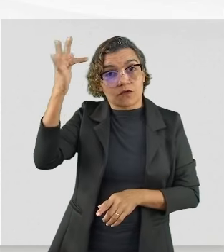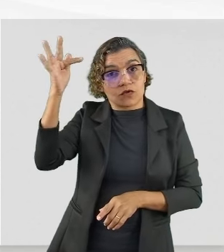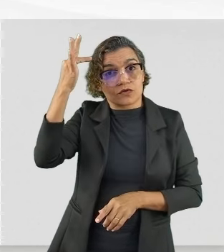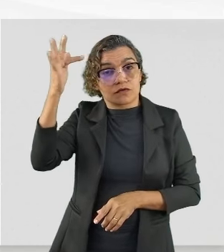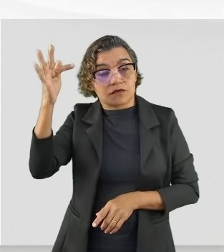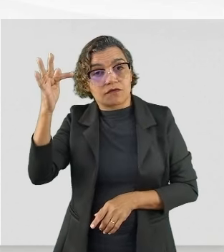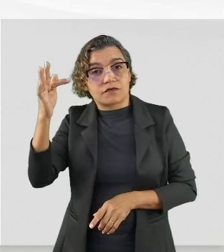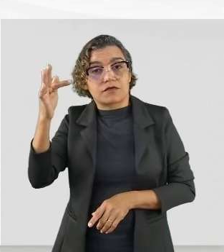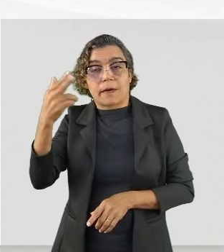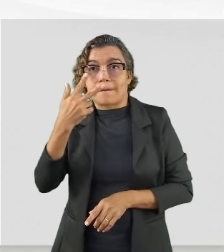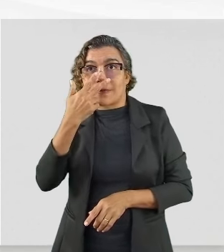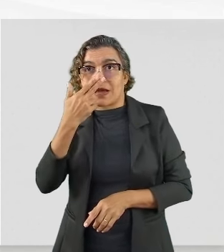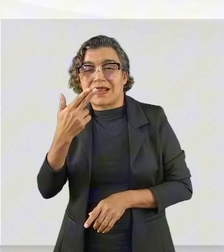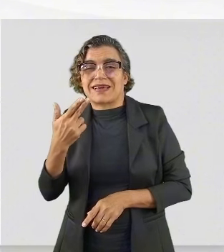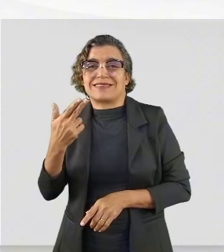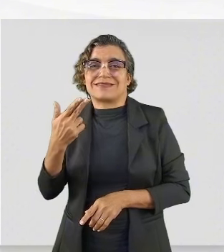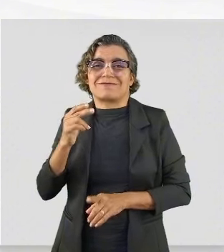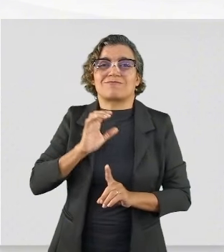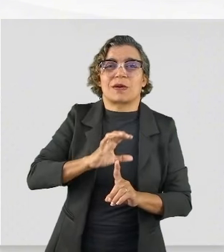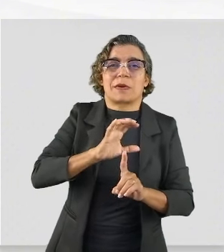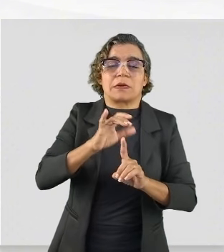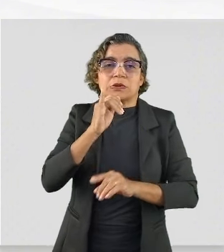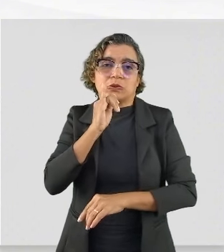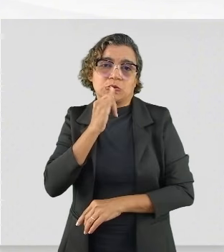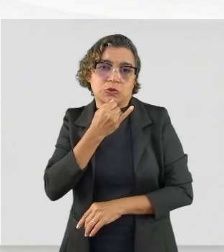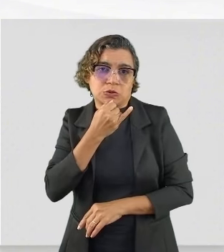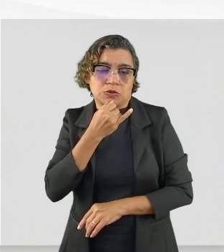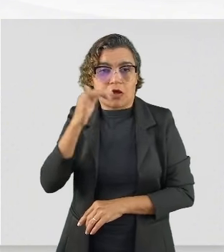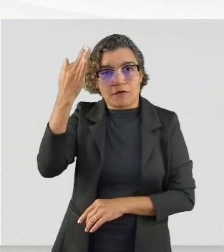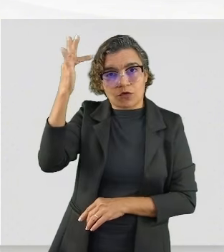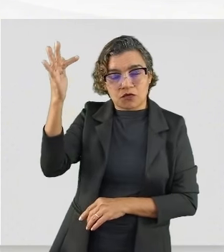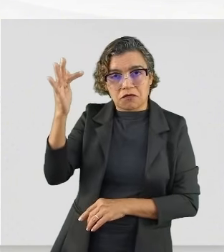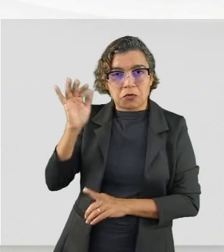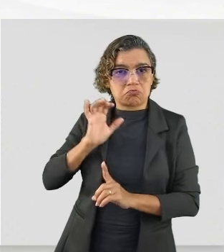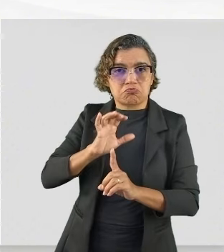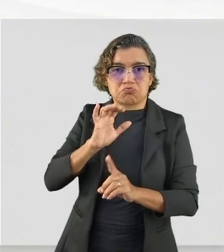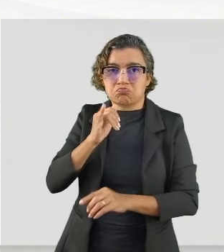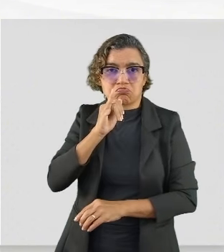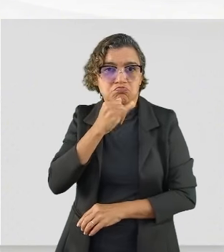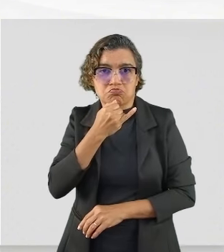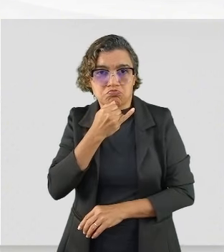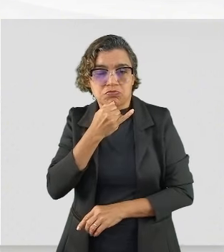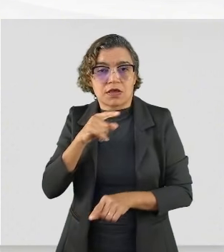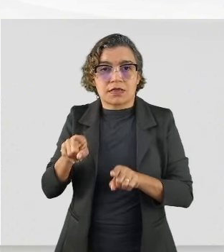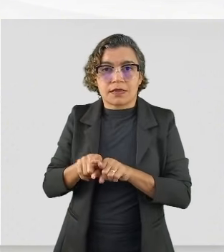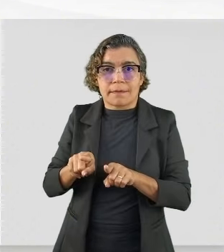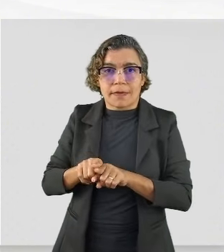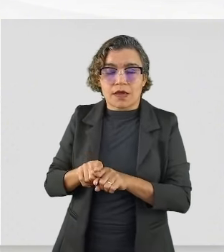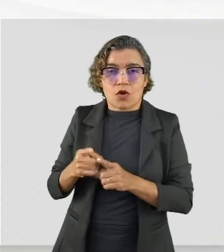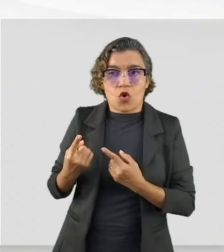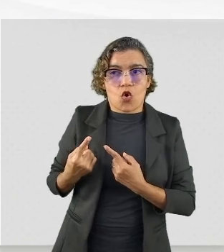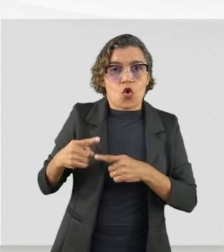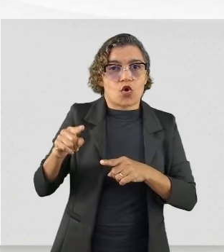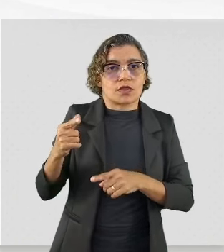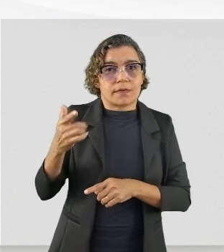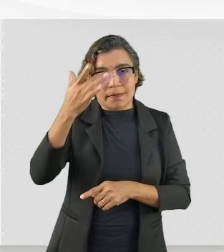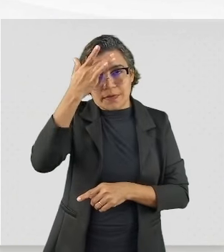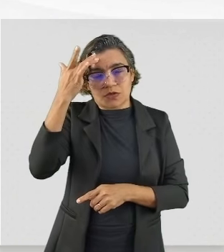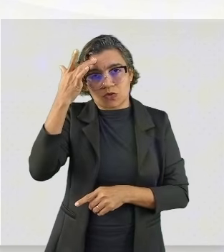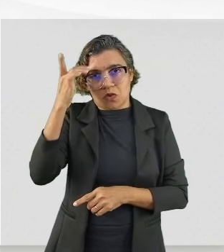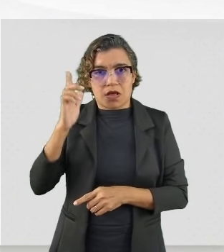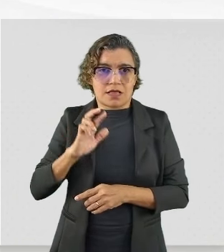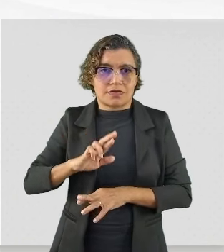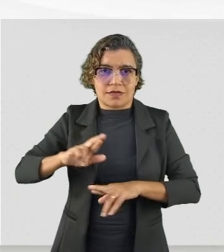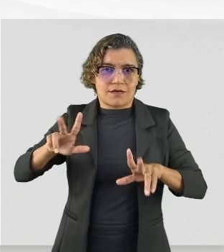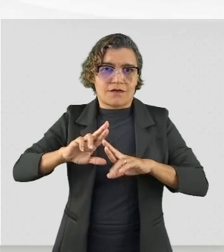para entristecer. Uma filosofia que não entristece a ninguém e não contraria ninguém não é uma filosofia. E